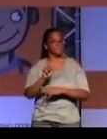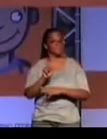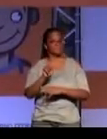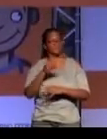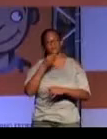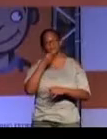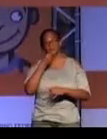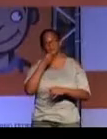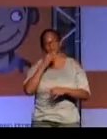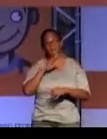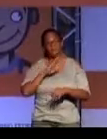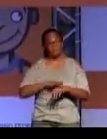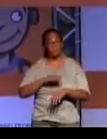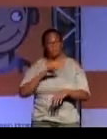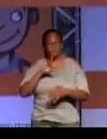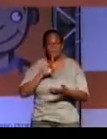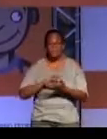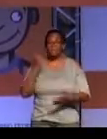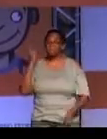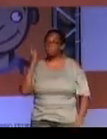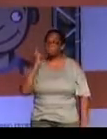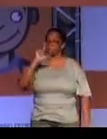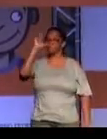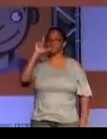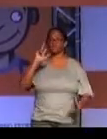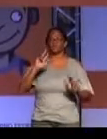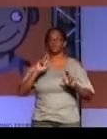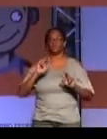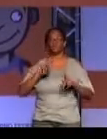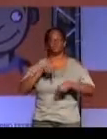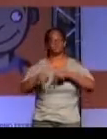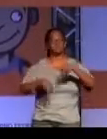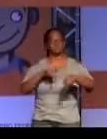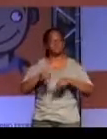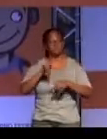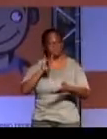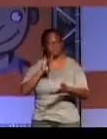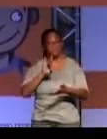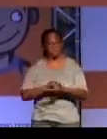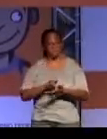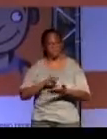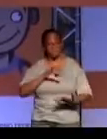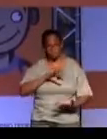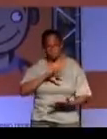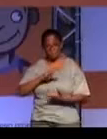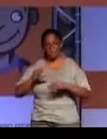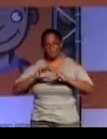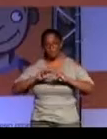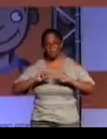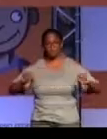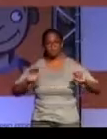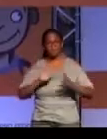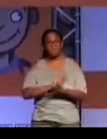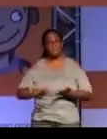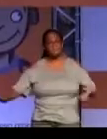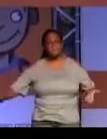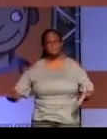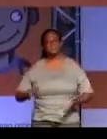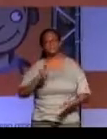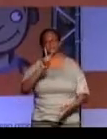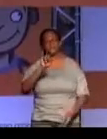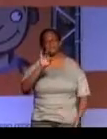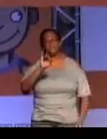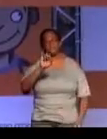podemos dizer que a grande conquista da humanidade foi a erradicação global da varíola. Certo? É uma